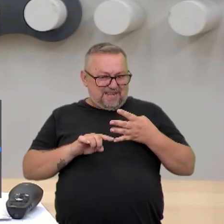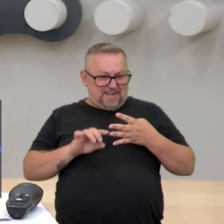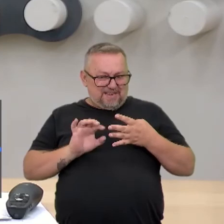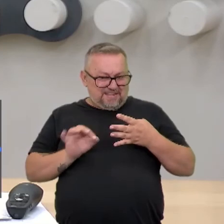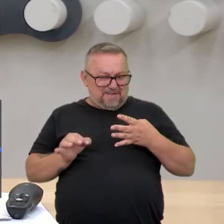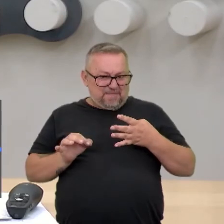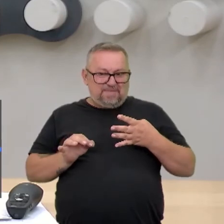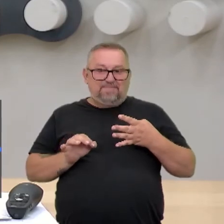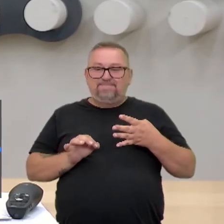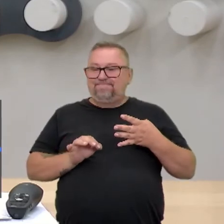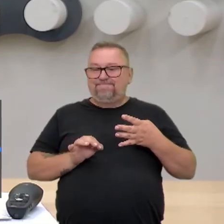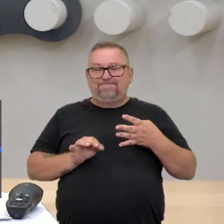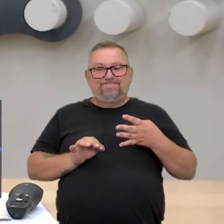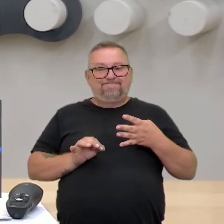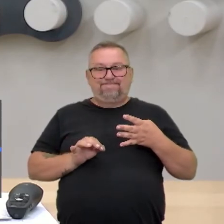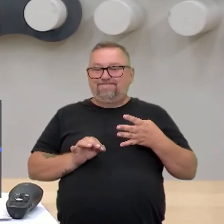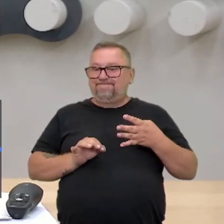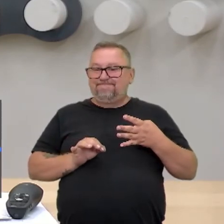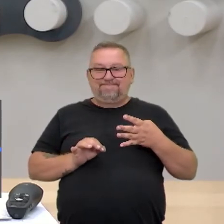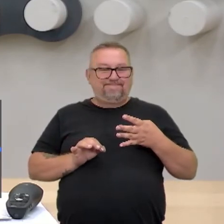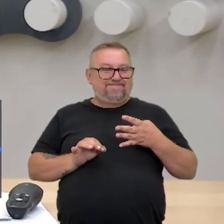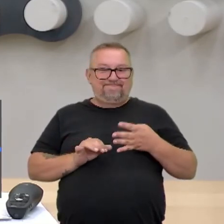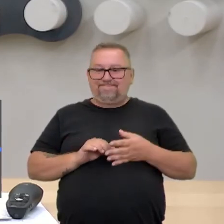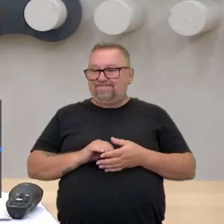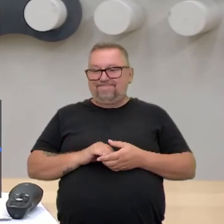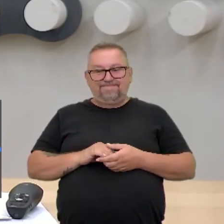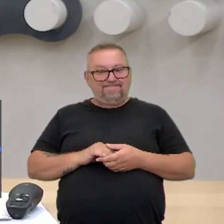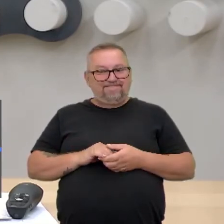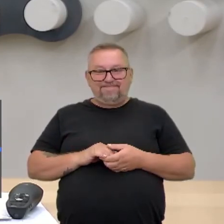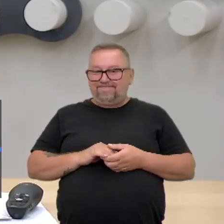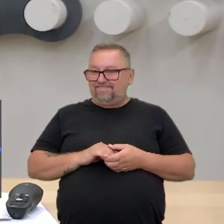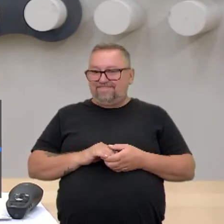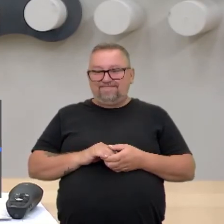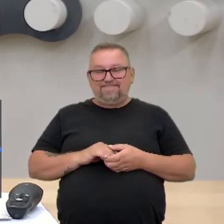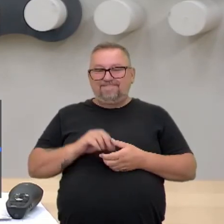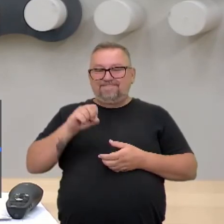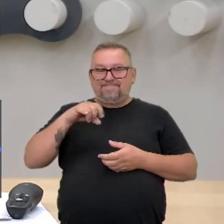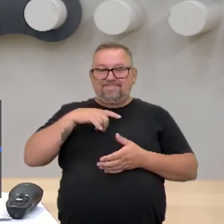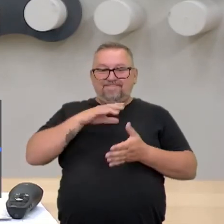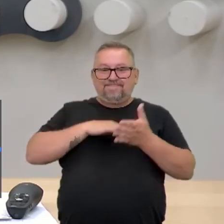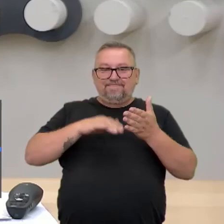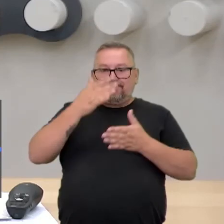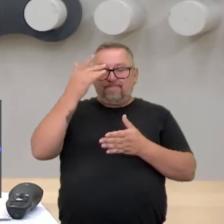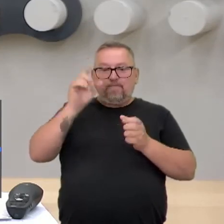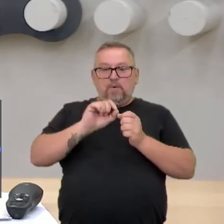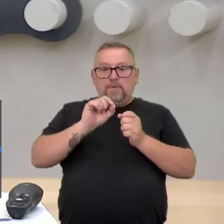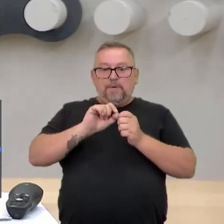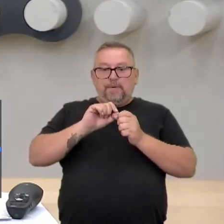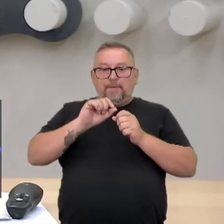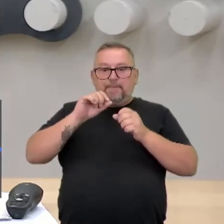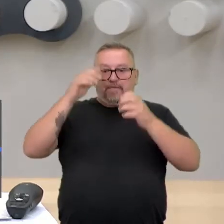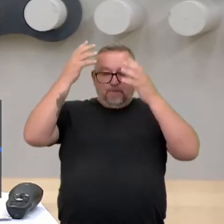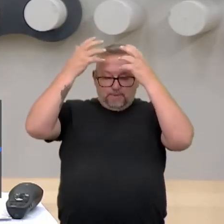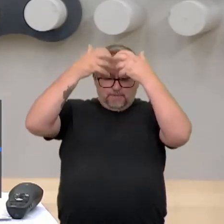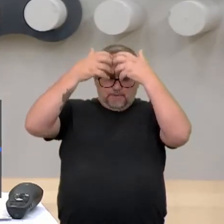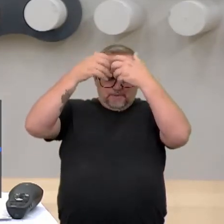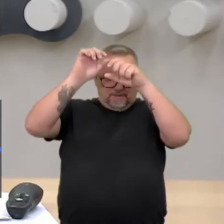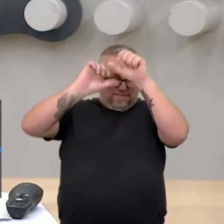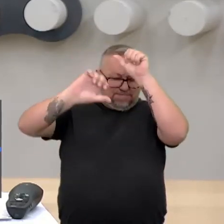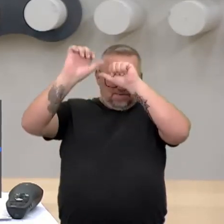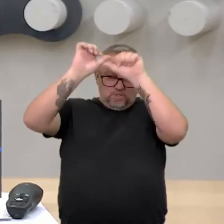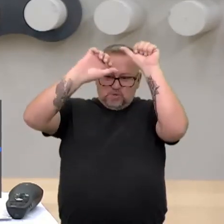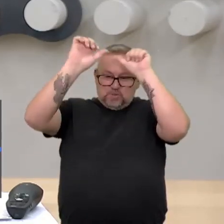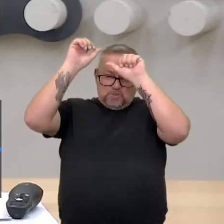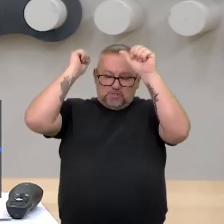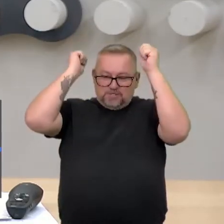cartesianas não é nem um pouco simples né Se fosse assim todo mundo já teria feito uma reforma do intelecto todo